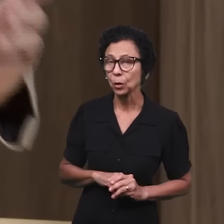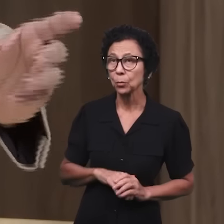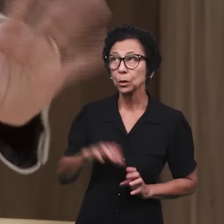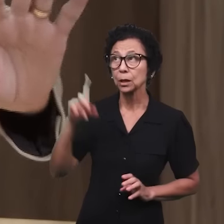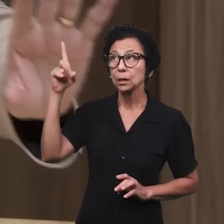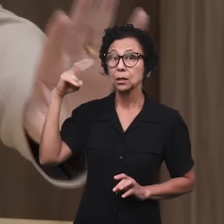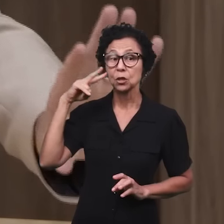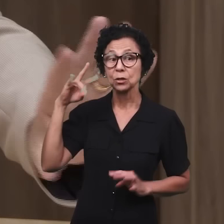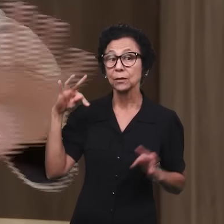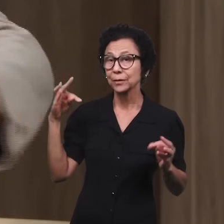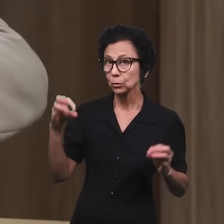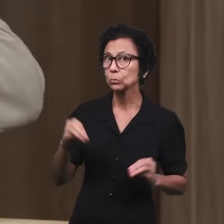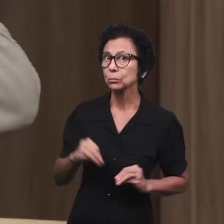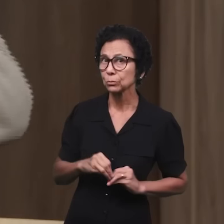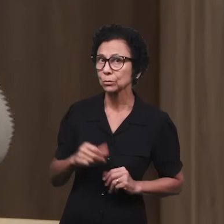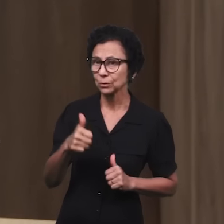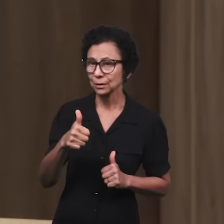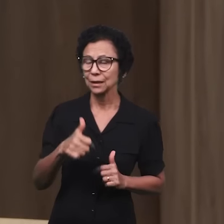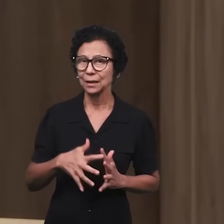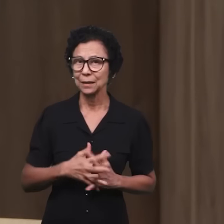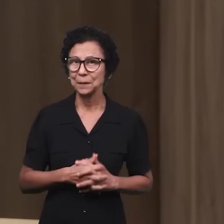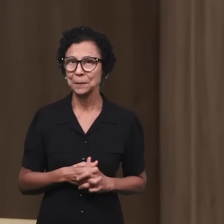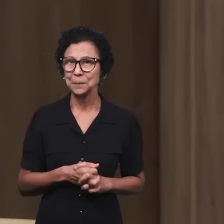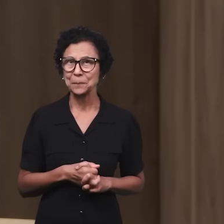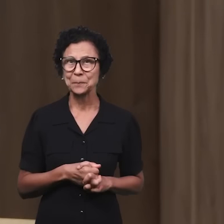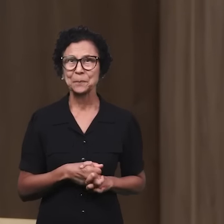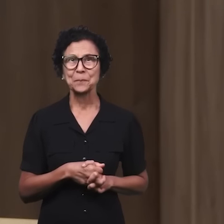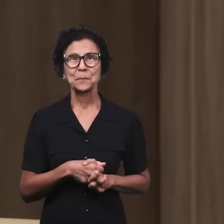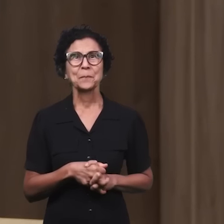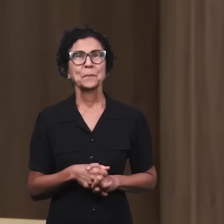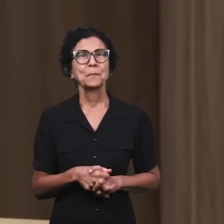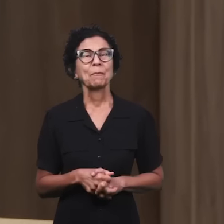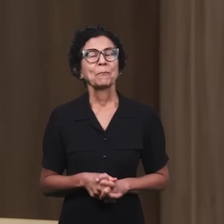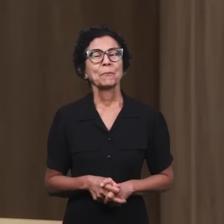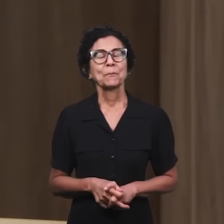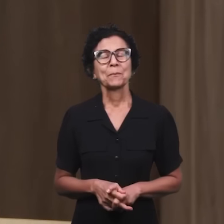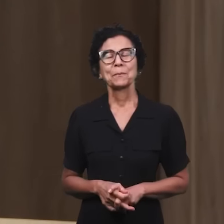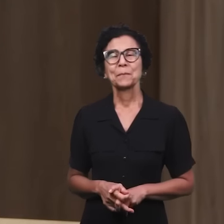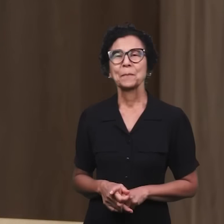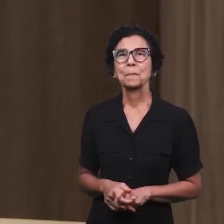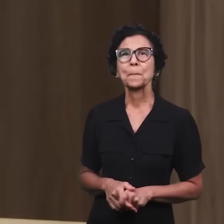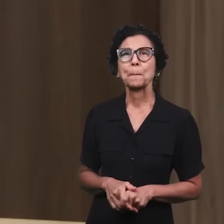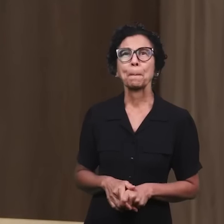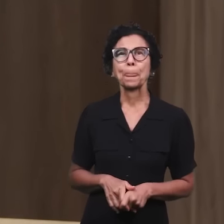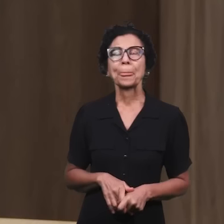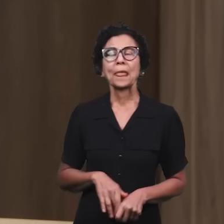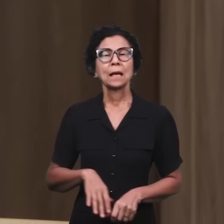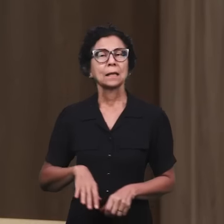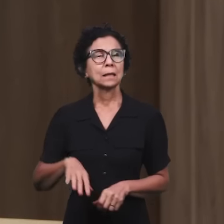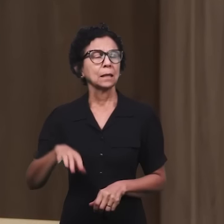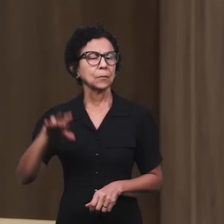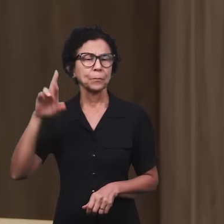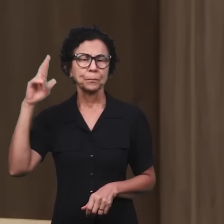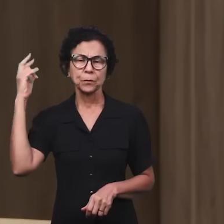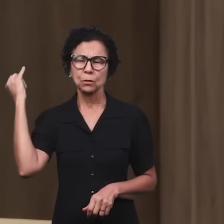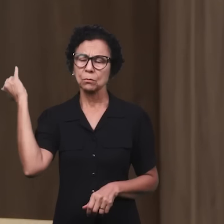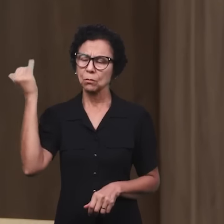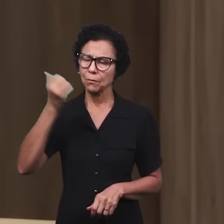deu tudo certo, ele está bem. Você fala depois que esse negócio que você tem algum... O senhor fala antes, menino